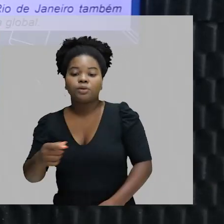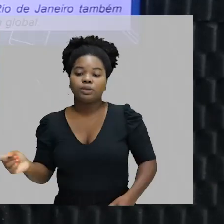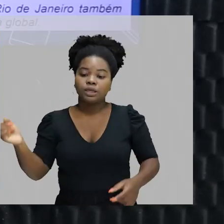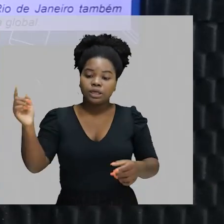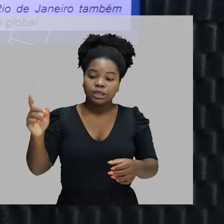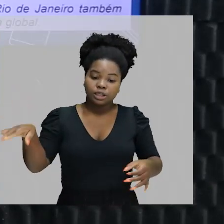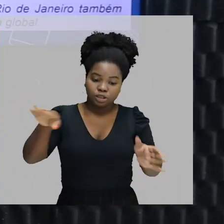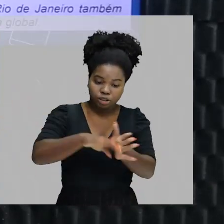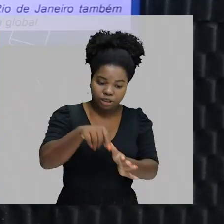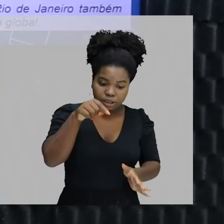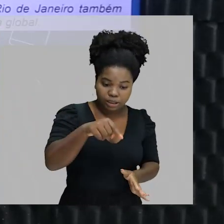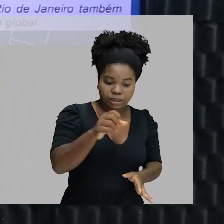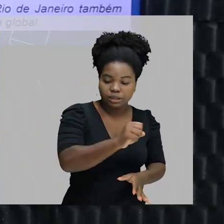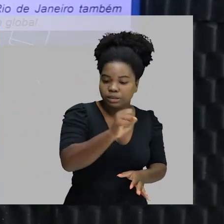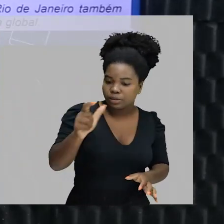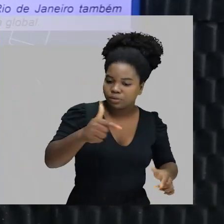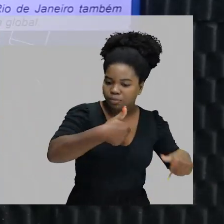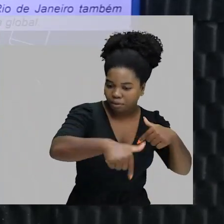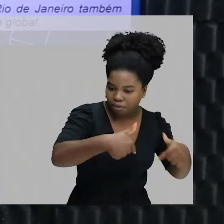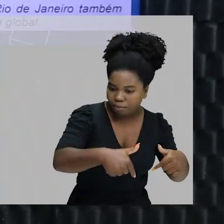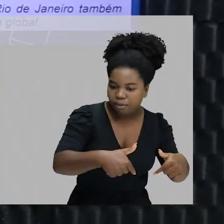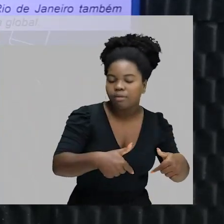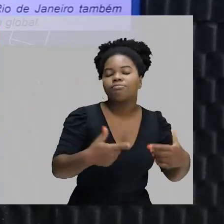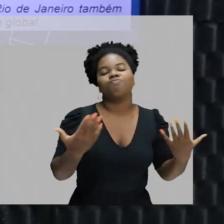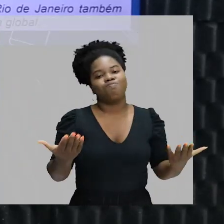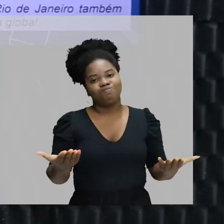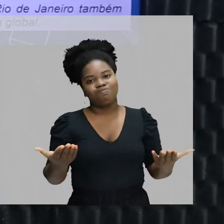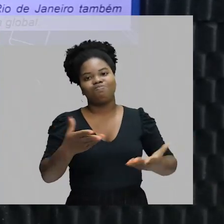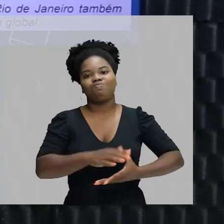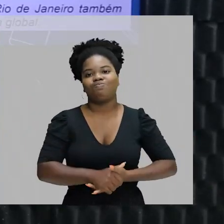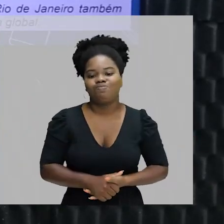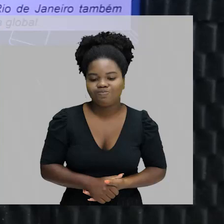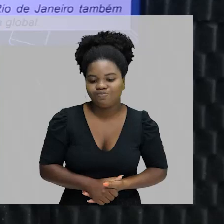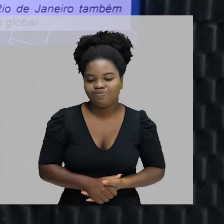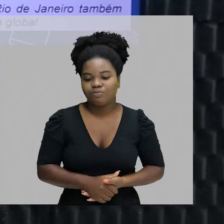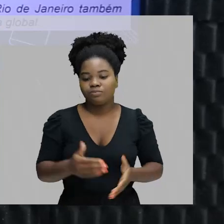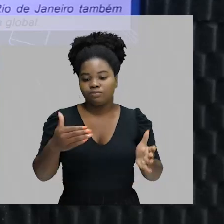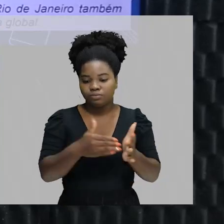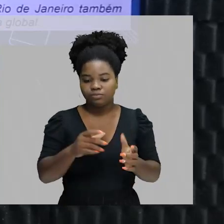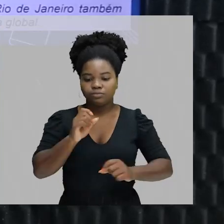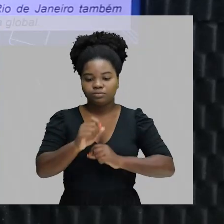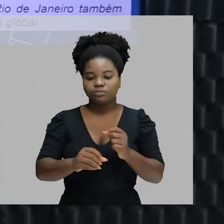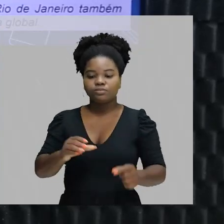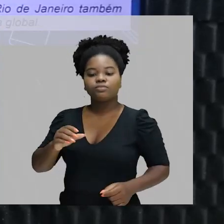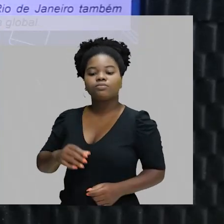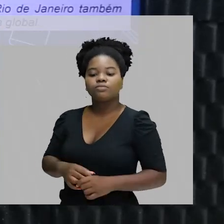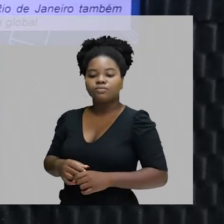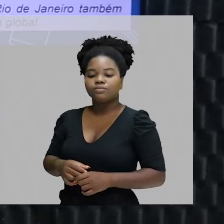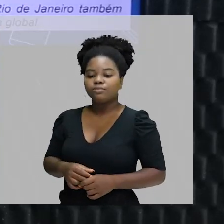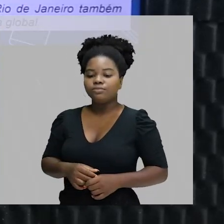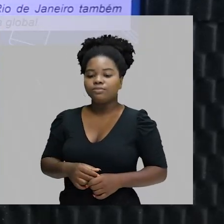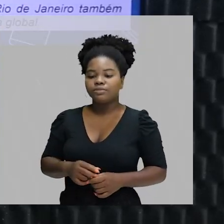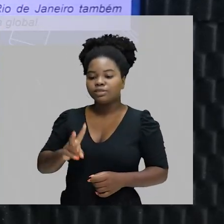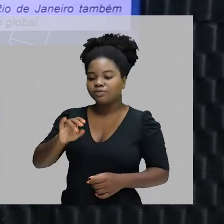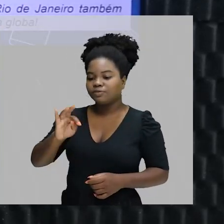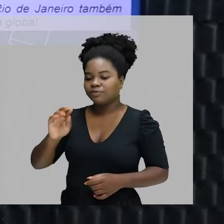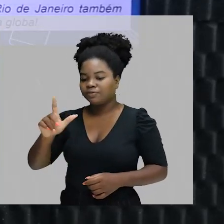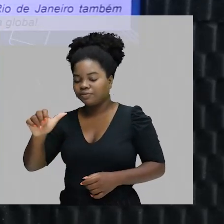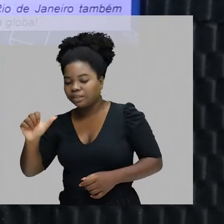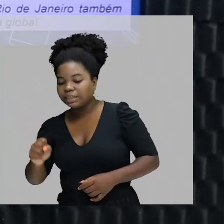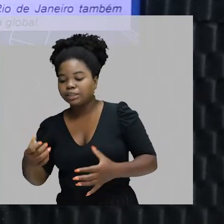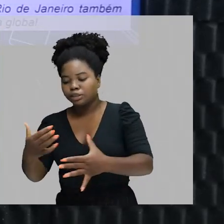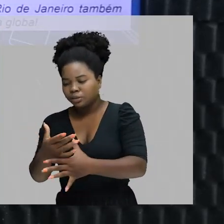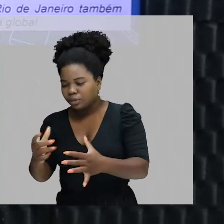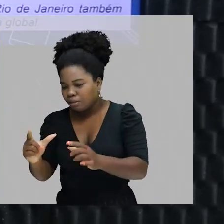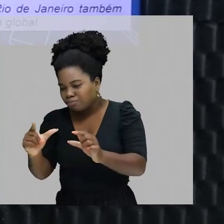como São Luís, principalmente, tem essa atratividade, tá certo? E, por último, nós temos ali as chamadas vilas, né, que são aquelas cidades que vão